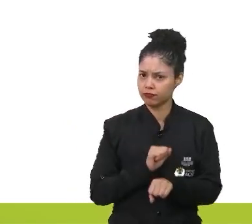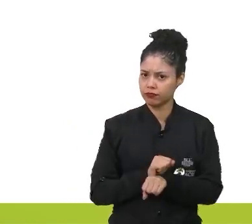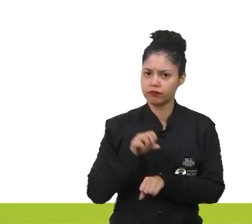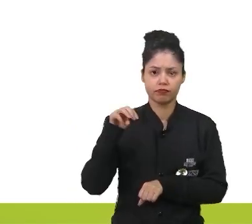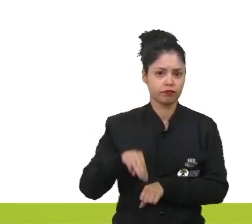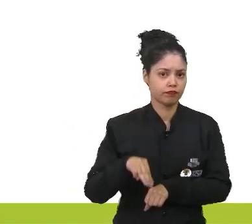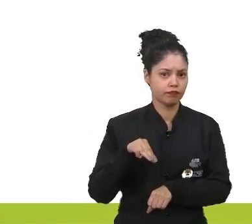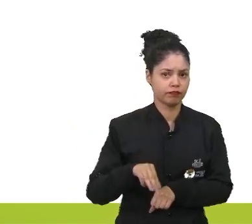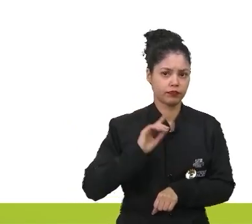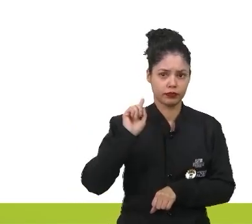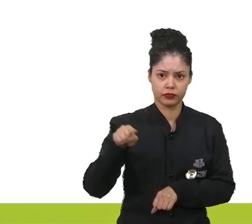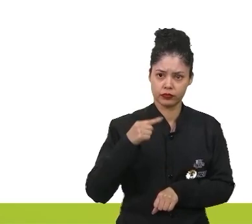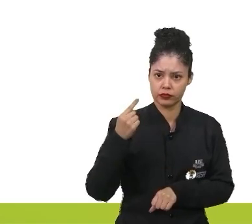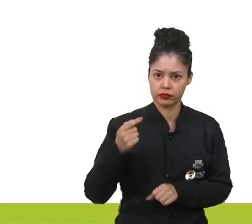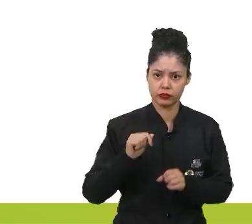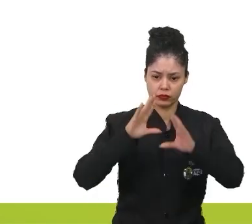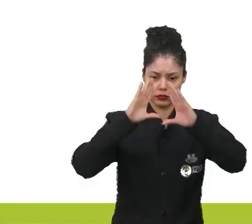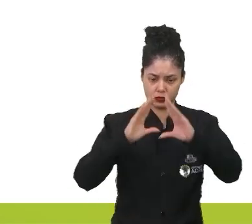minutos após o